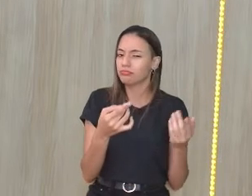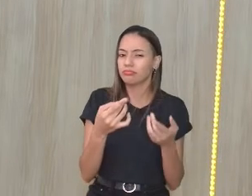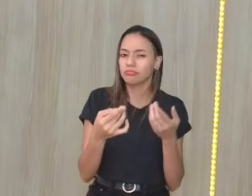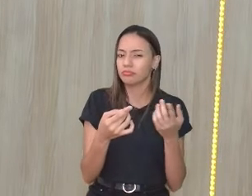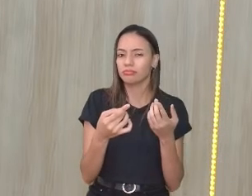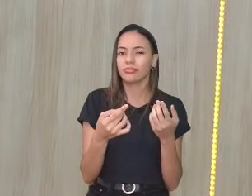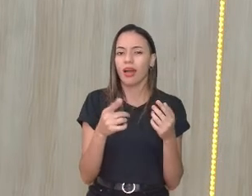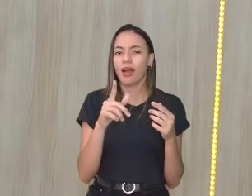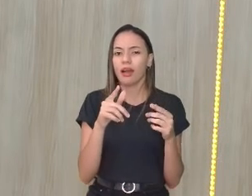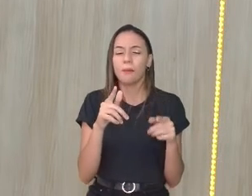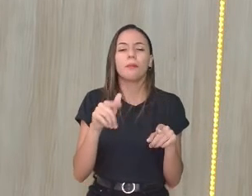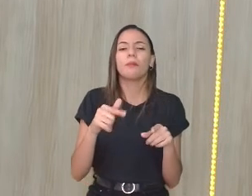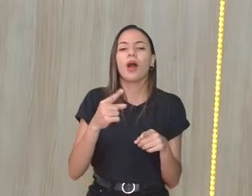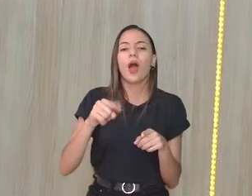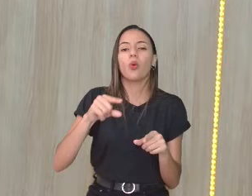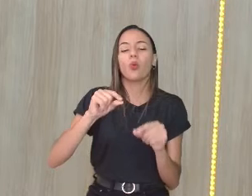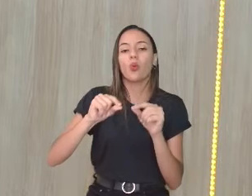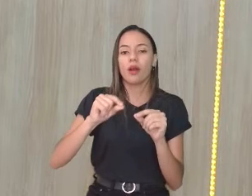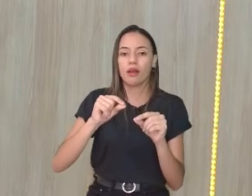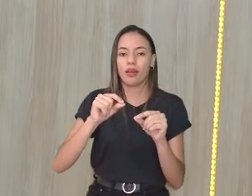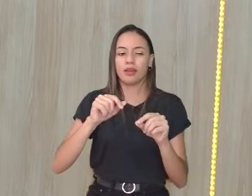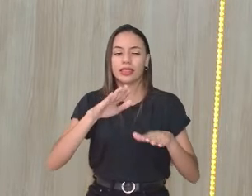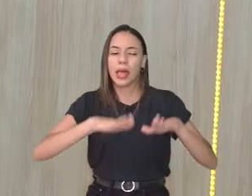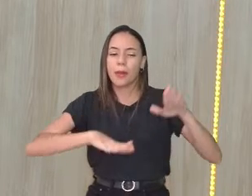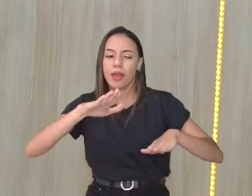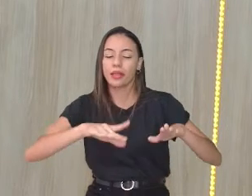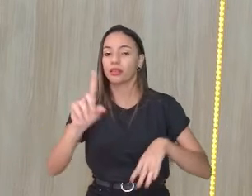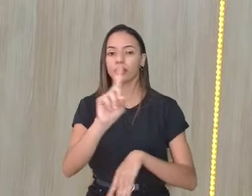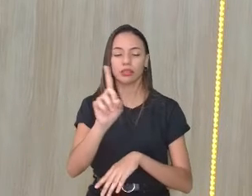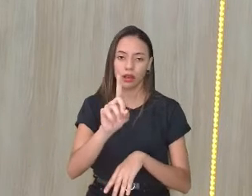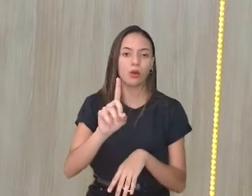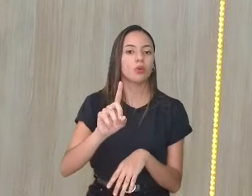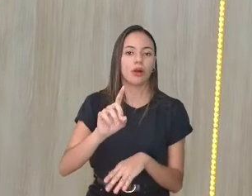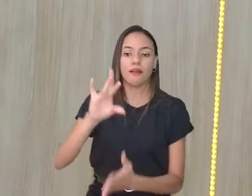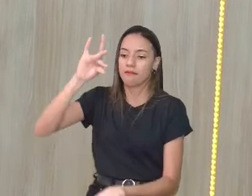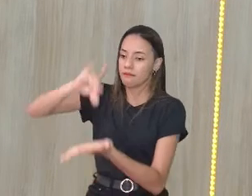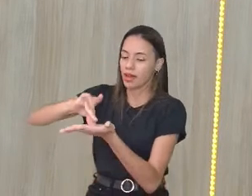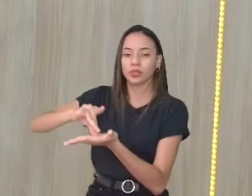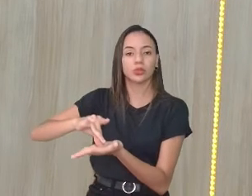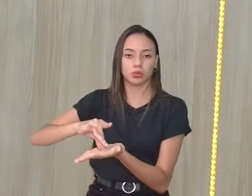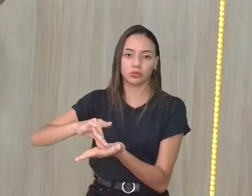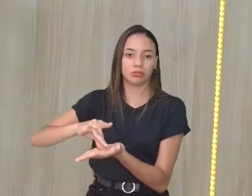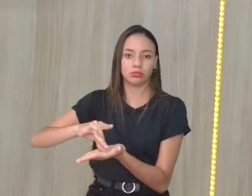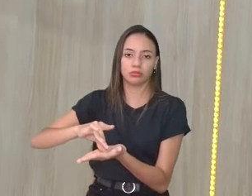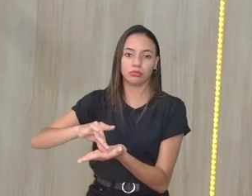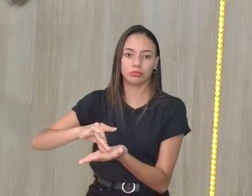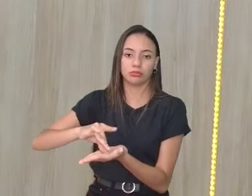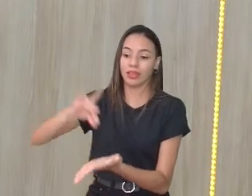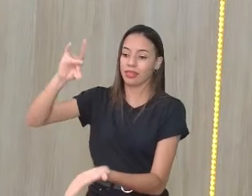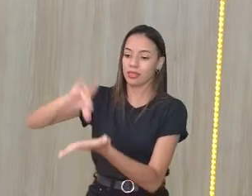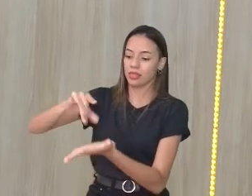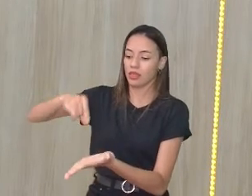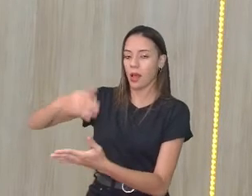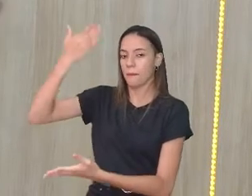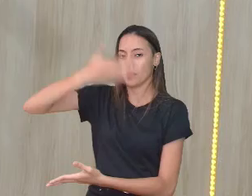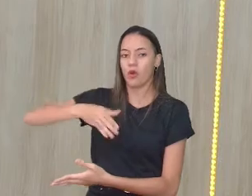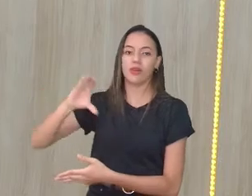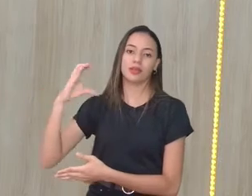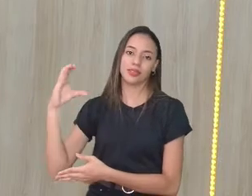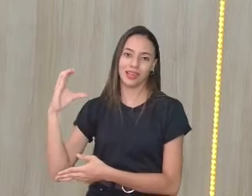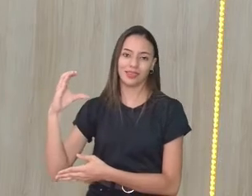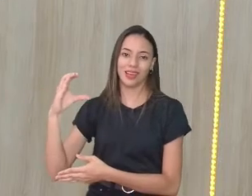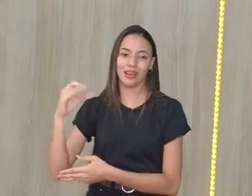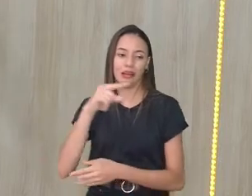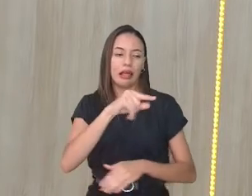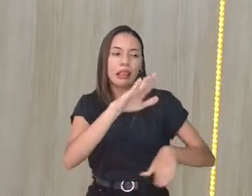né? Porque vai se tornando o quê? Fato, né? Se a gente fez tudo direitinho, né, professora? E aí, o fato é o que comprova a ciência, né, não?